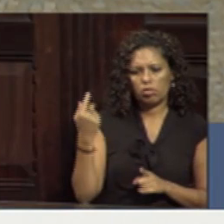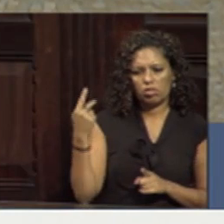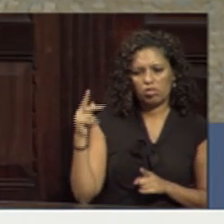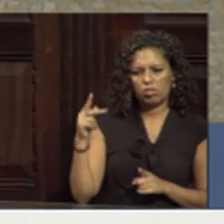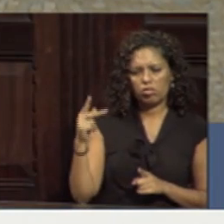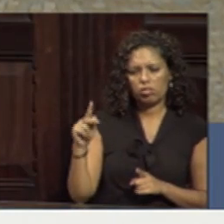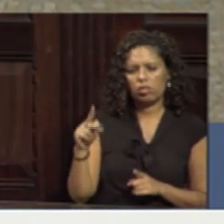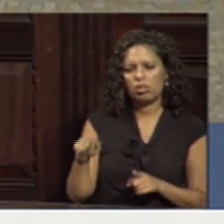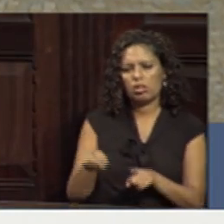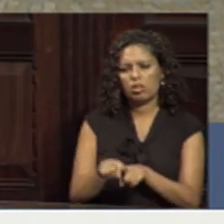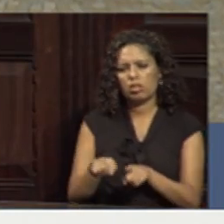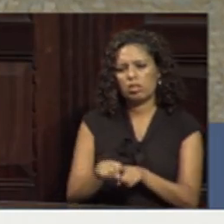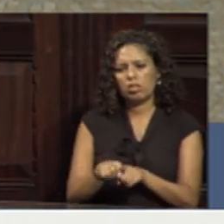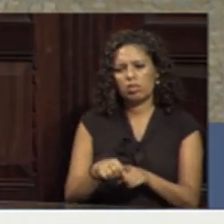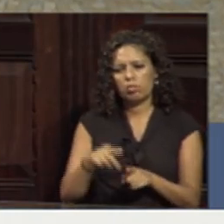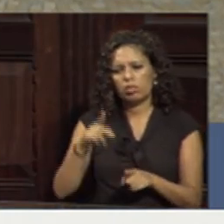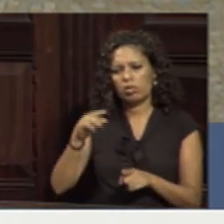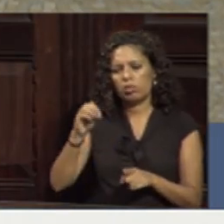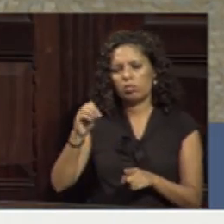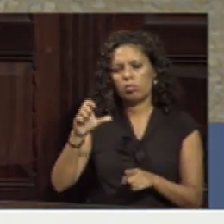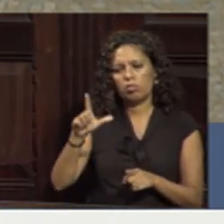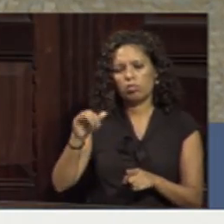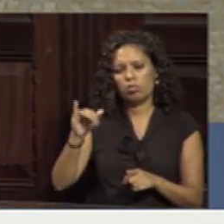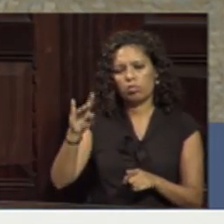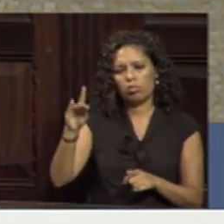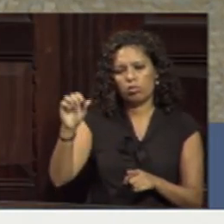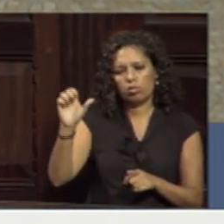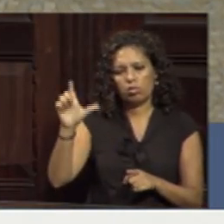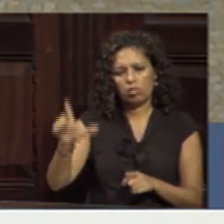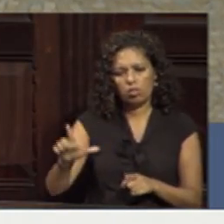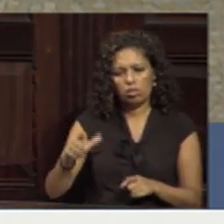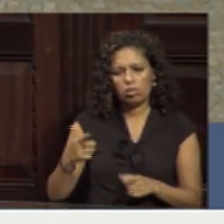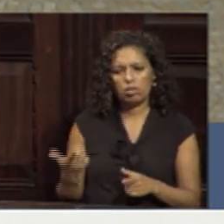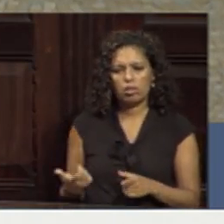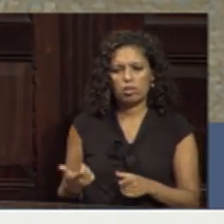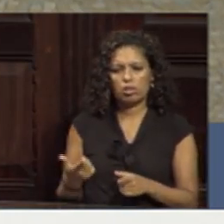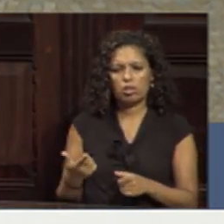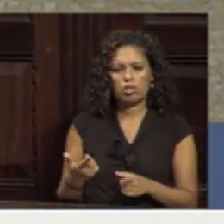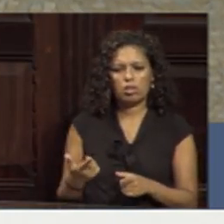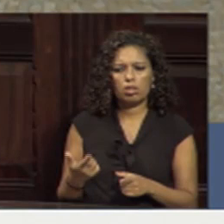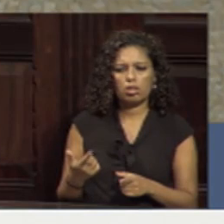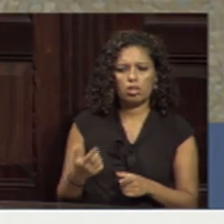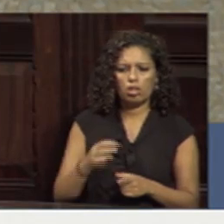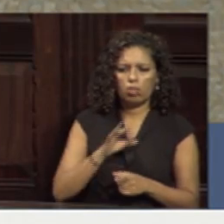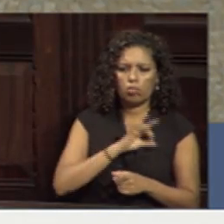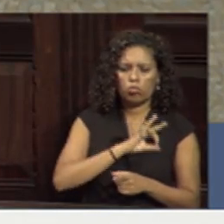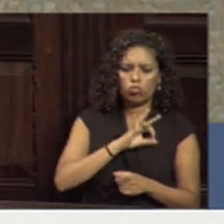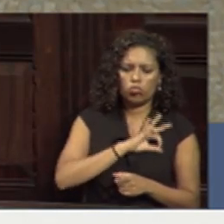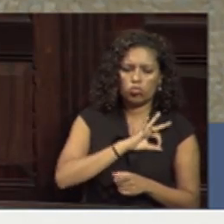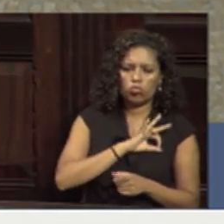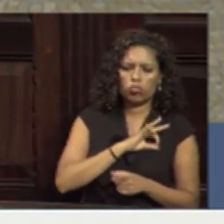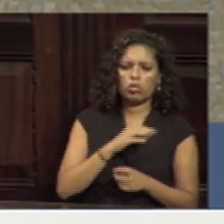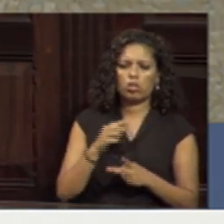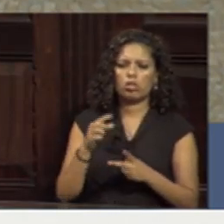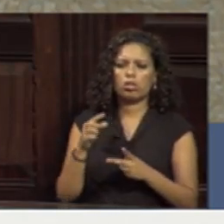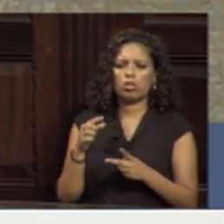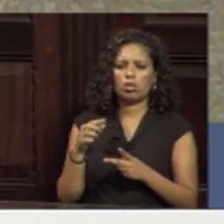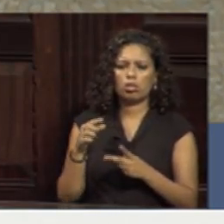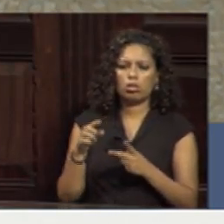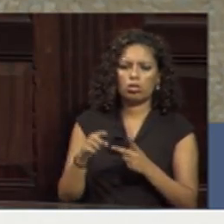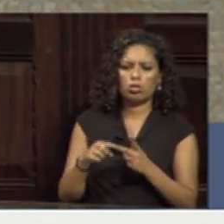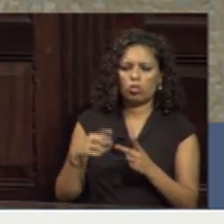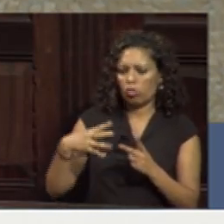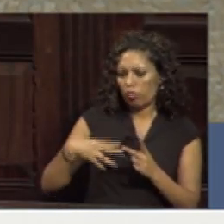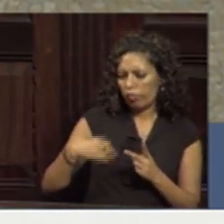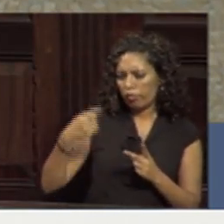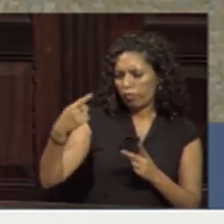cada policial civil, de cada agente da segurança, assim como me choca o assassinato frio de um pai contra o filho, de um filho